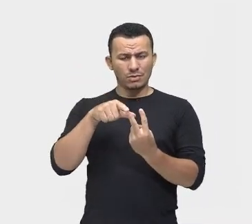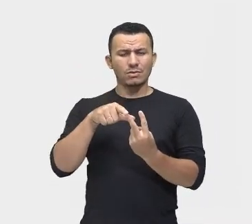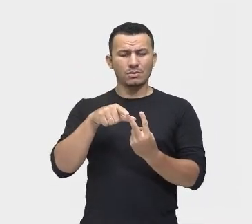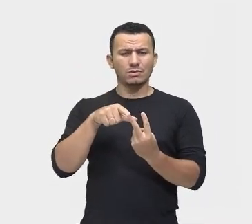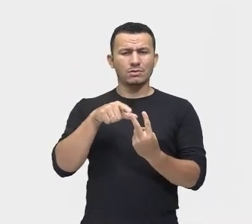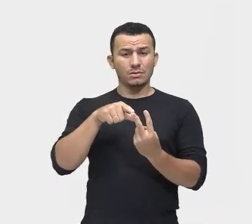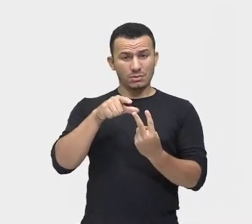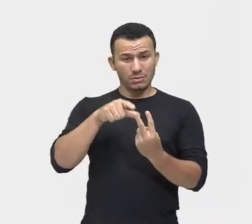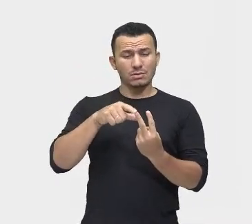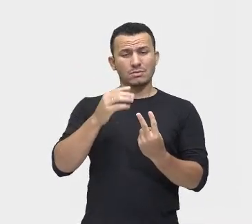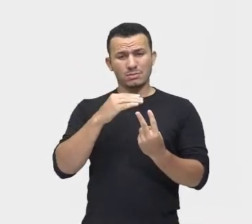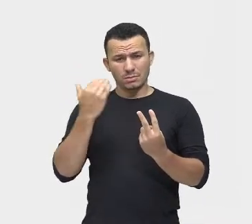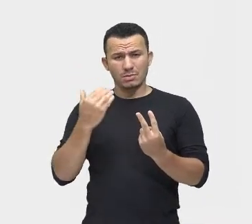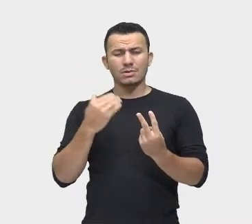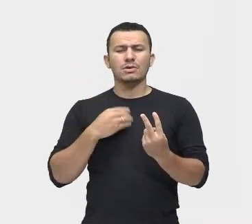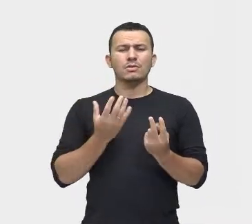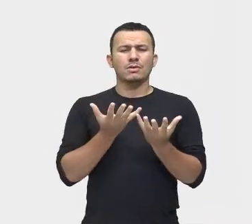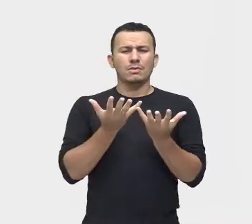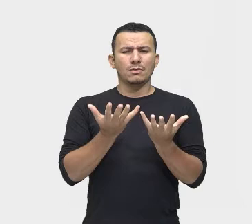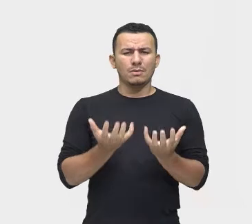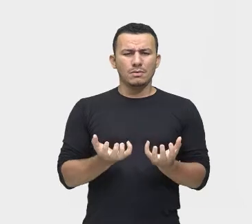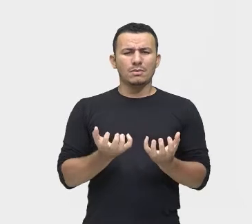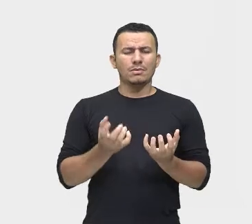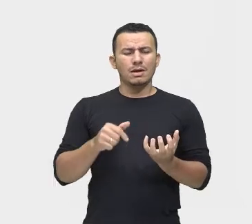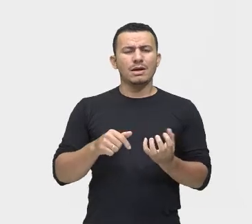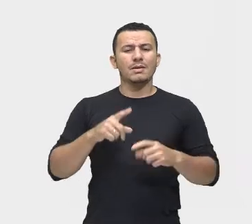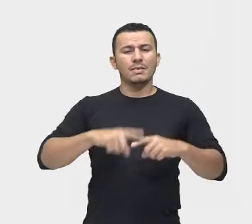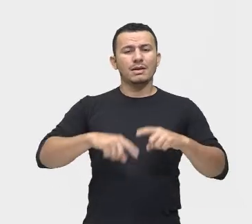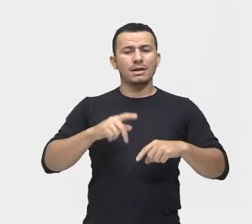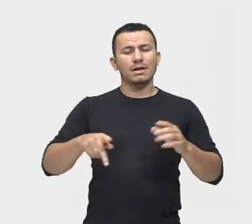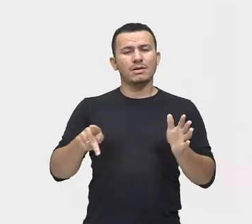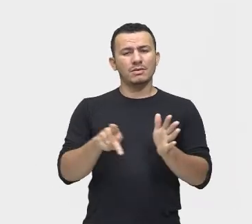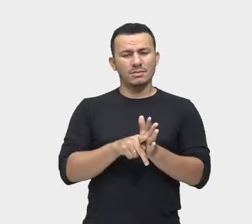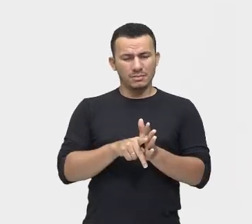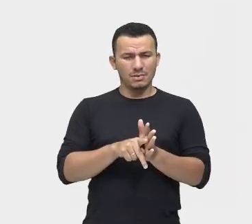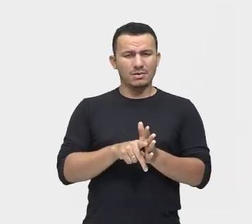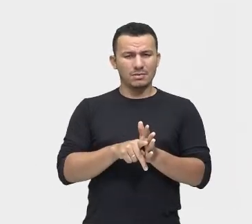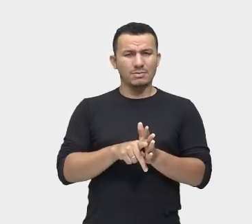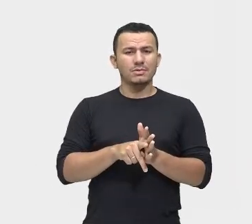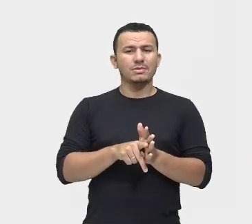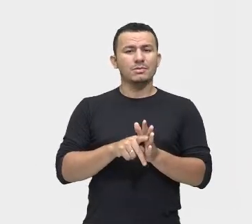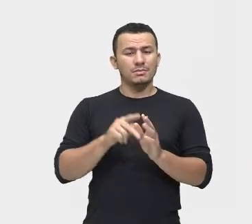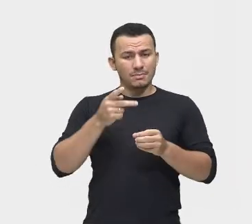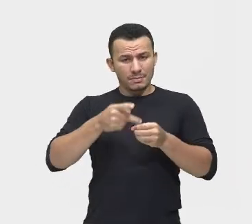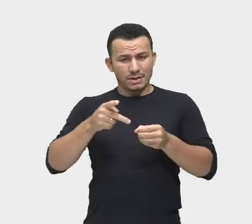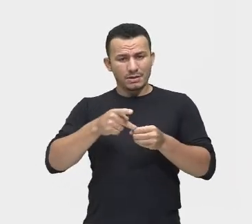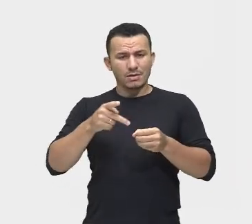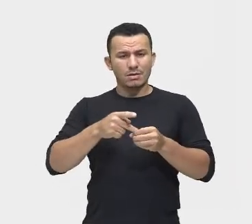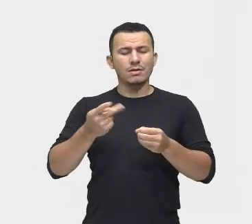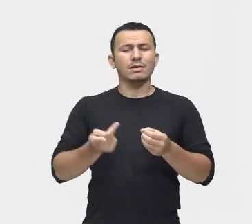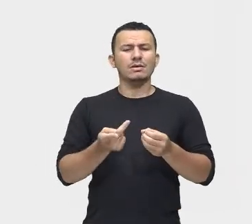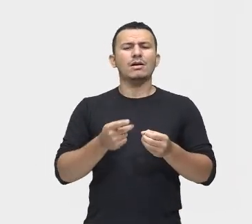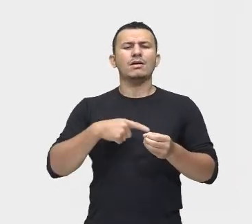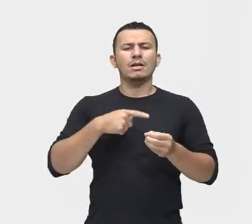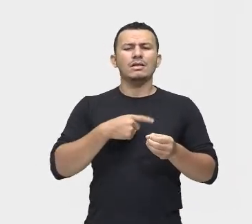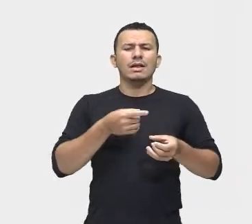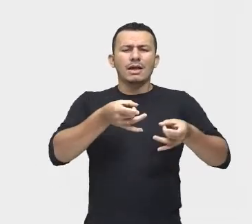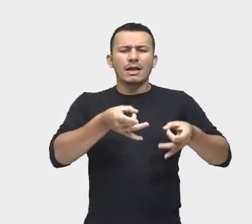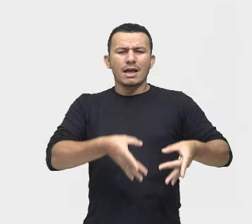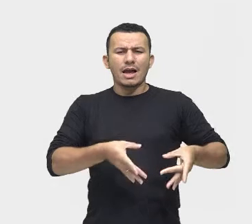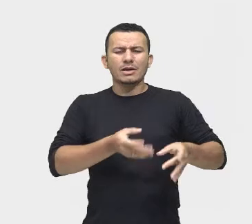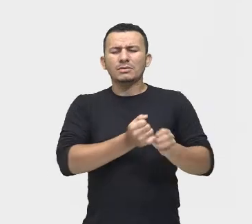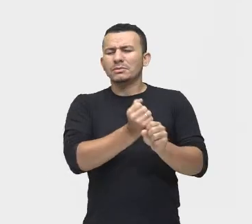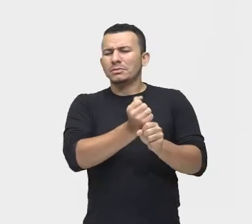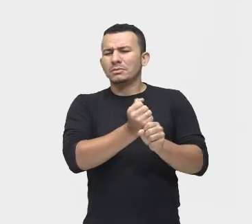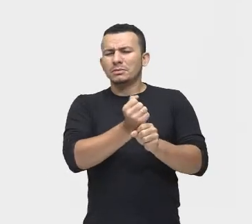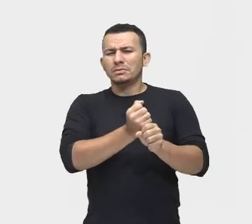morte foram matéria-prima do petróleo. Então, esses restos aqui, ó, por milhões de anos, né,